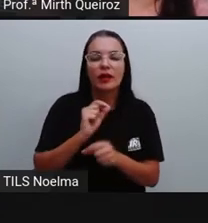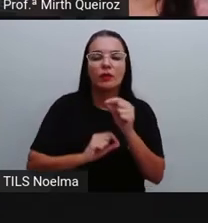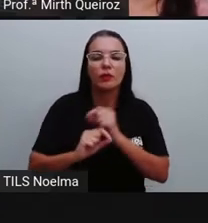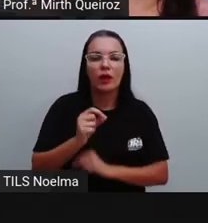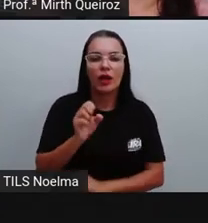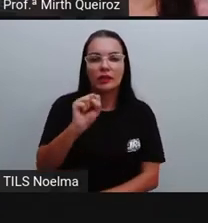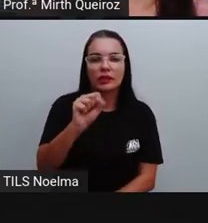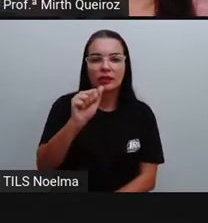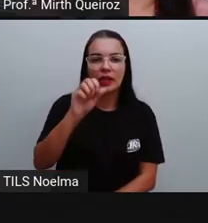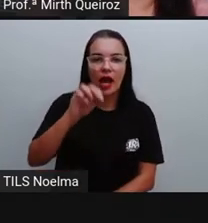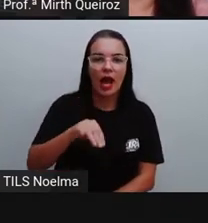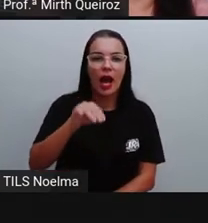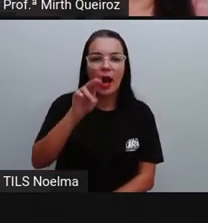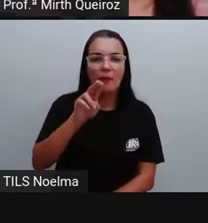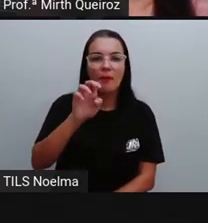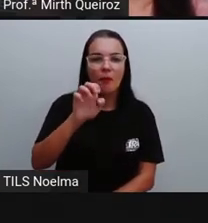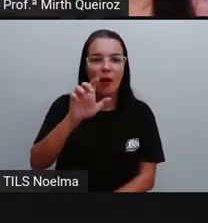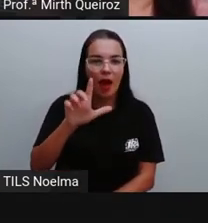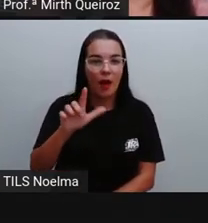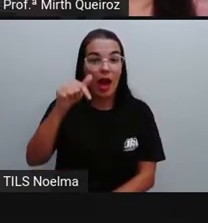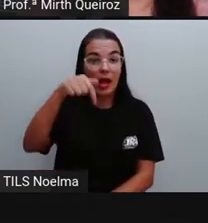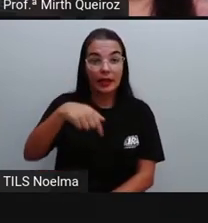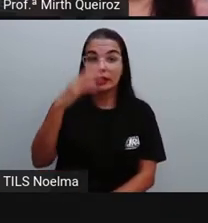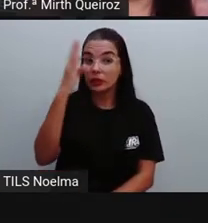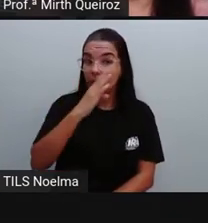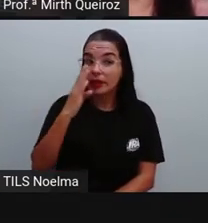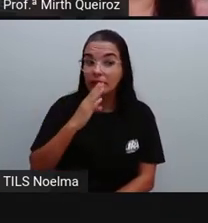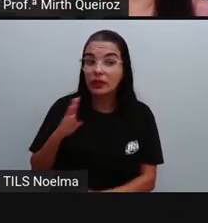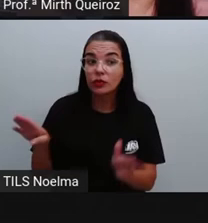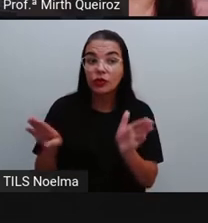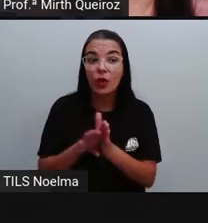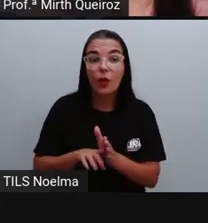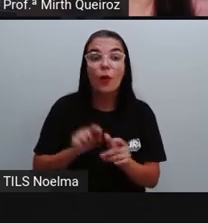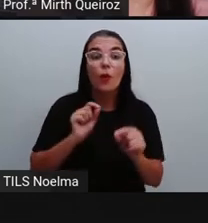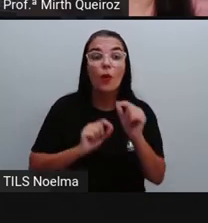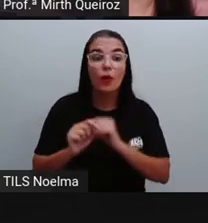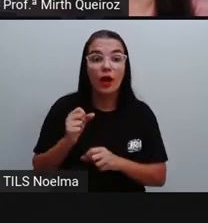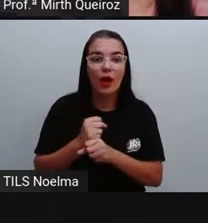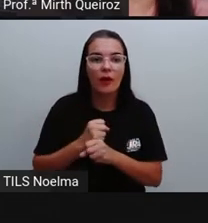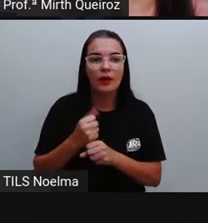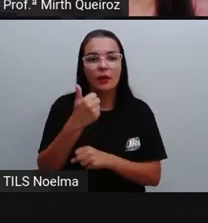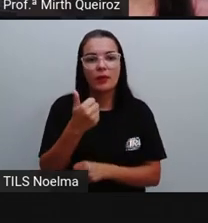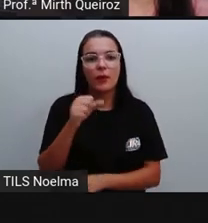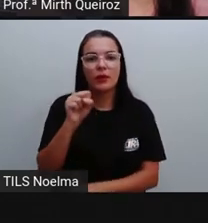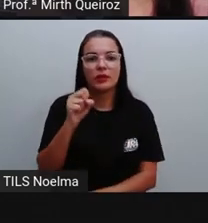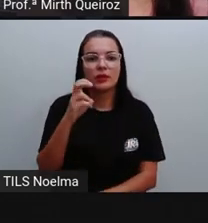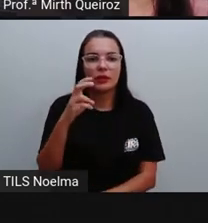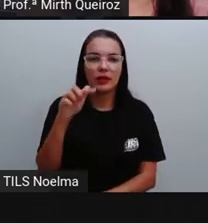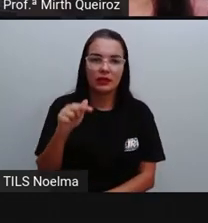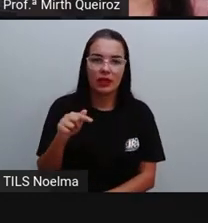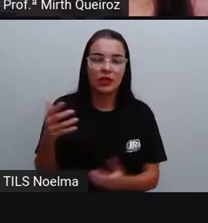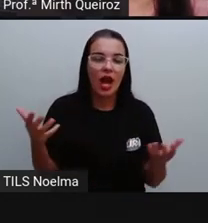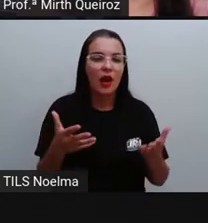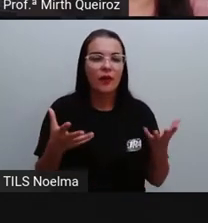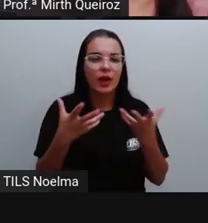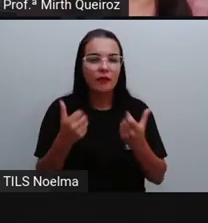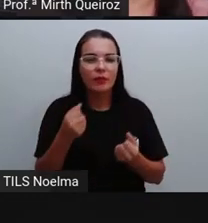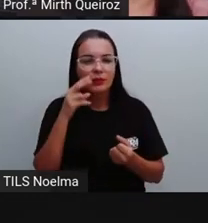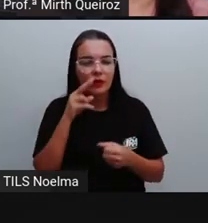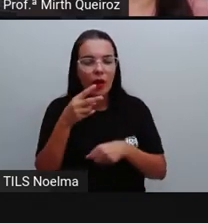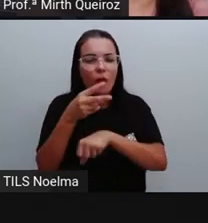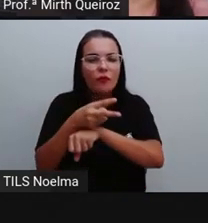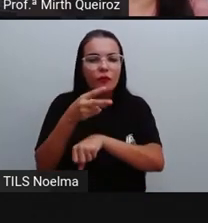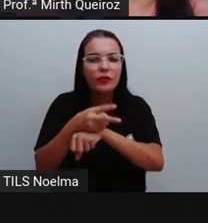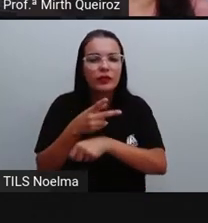em 1857, com a primeira linha instalada aí no Rio de Janeiro. E nós vamos ver aqui um pequeno